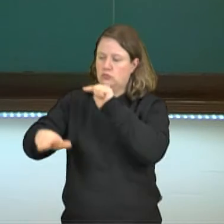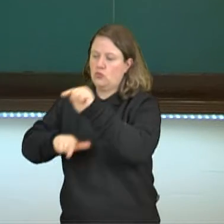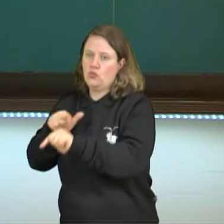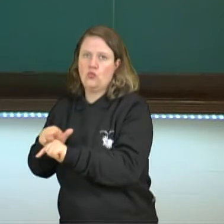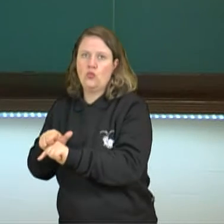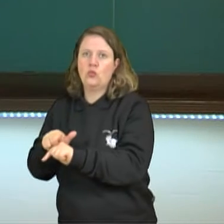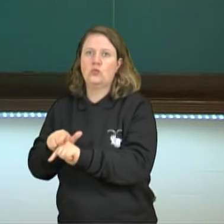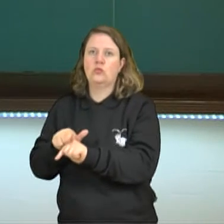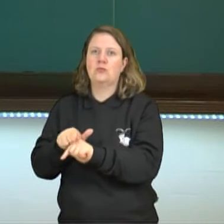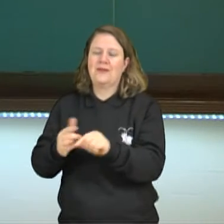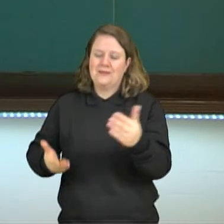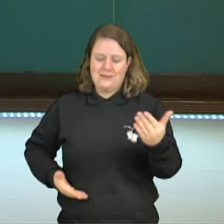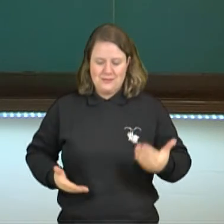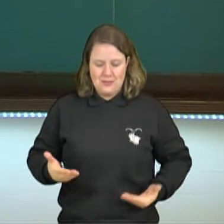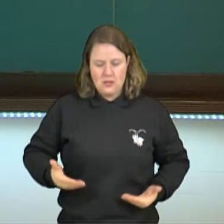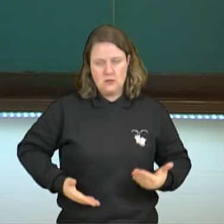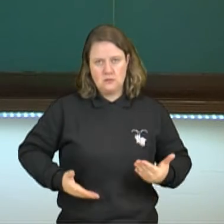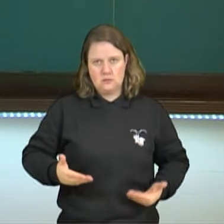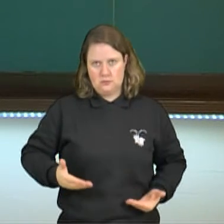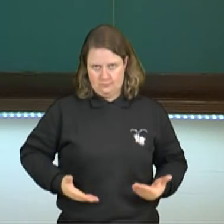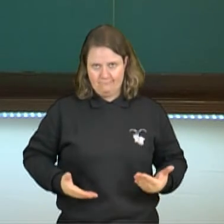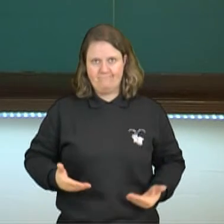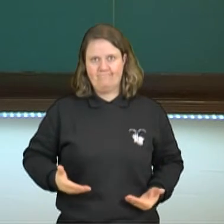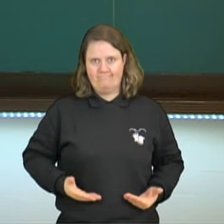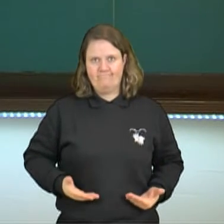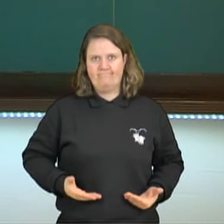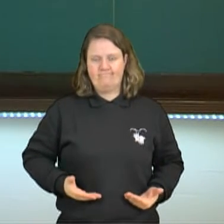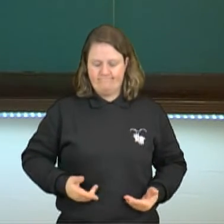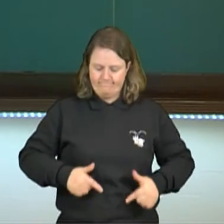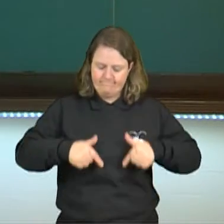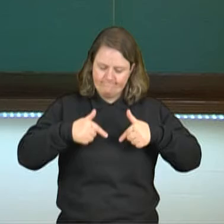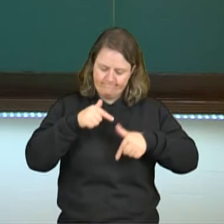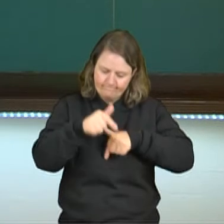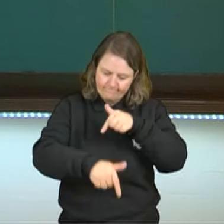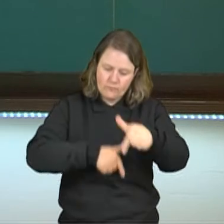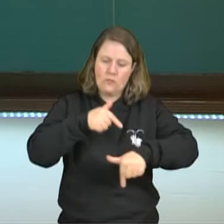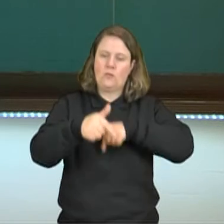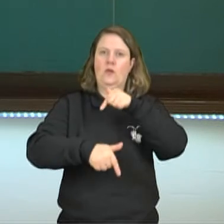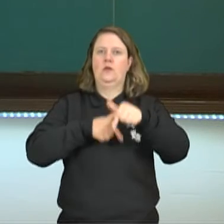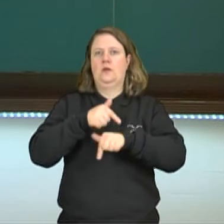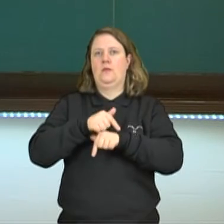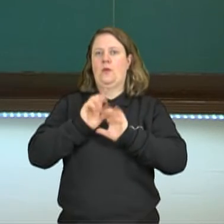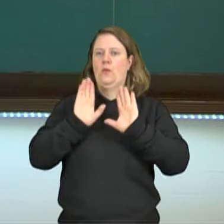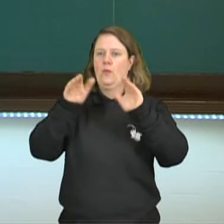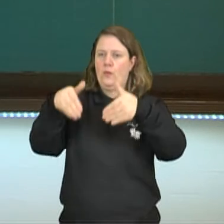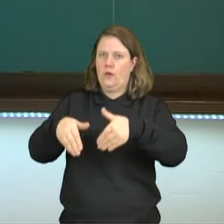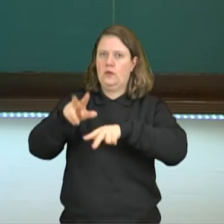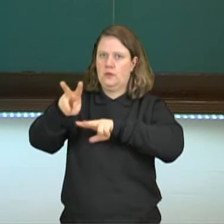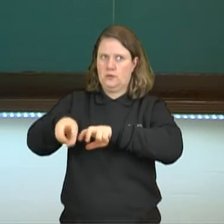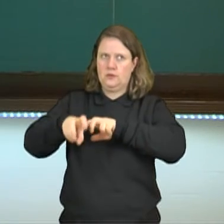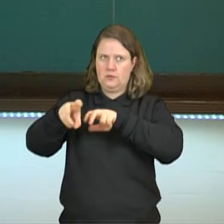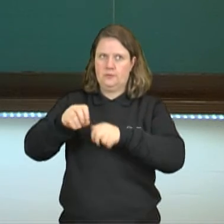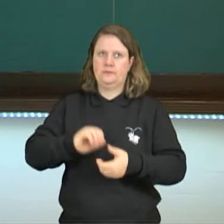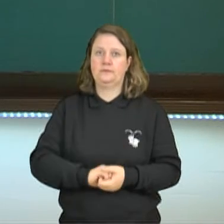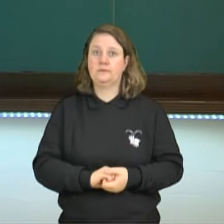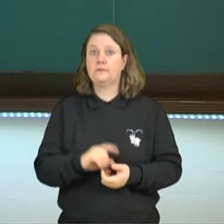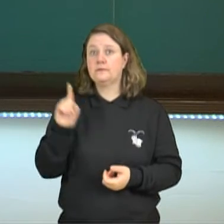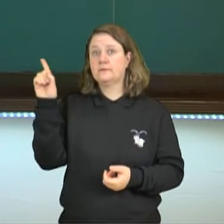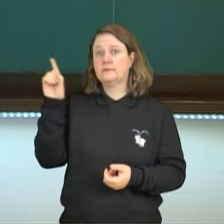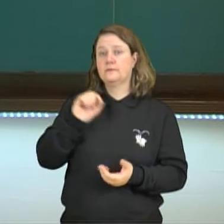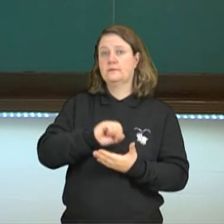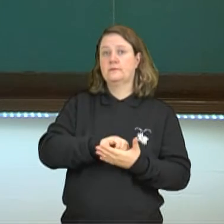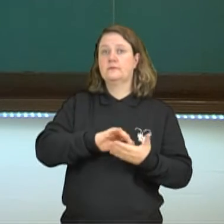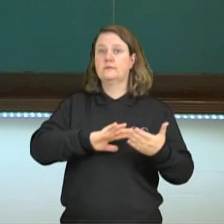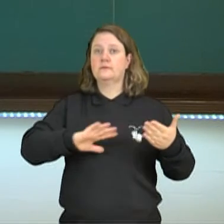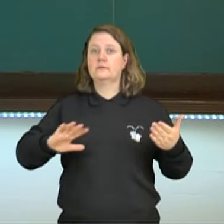senhoriais eram os servos, né, eles que executavam o trabalho na agricultura. E aqui, né, uma